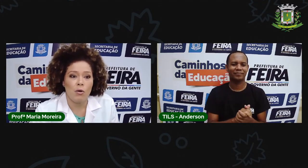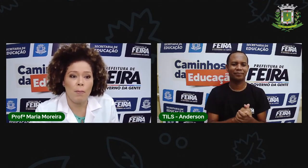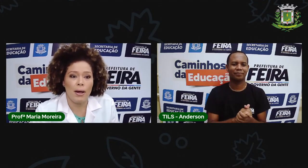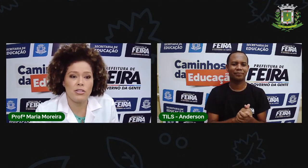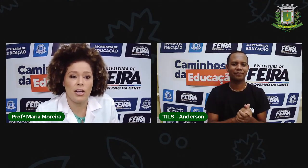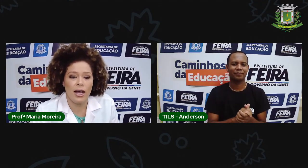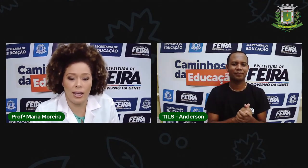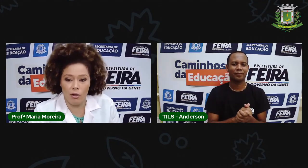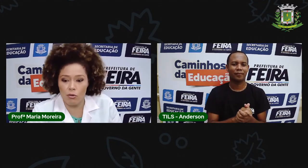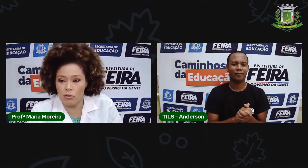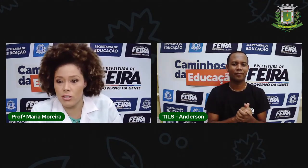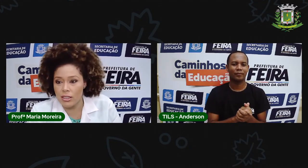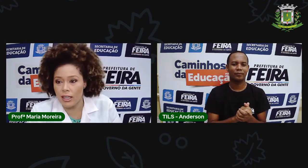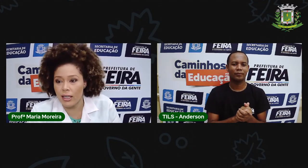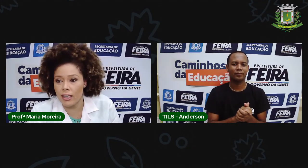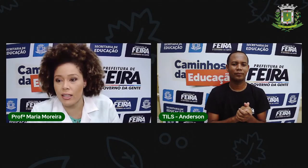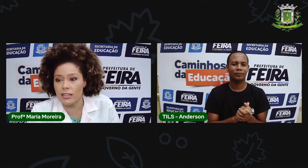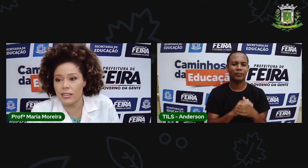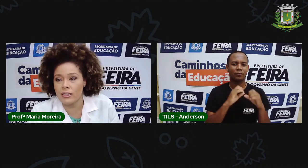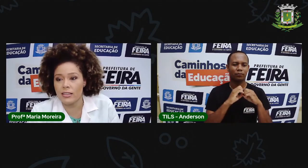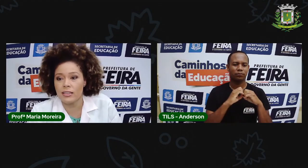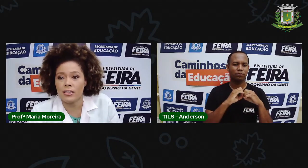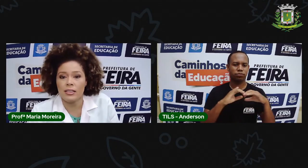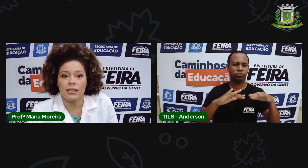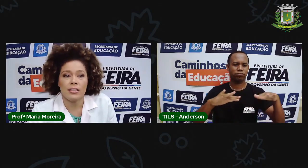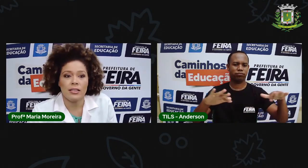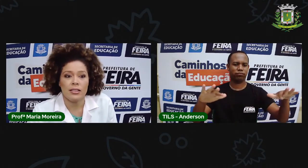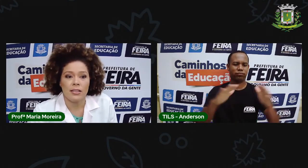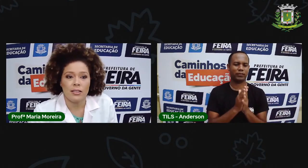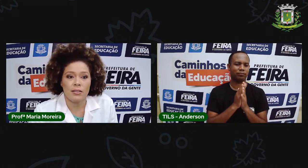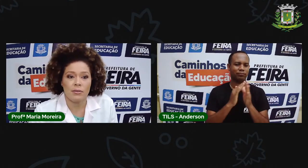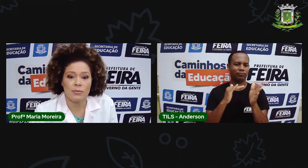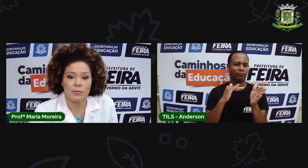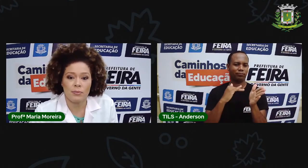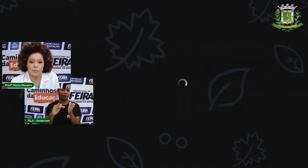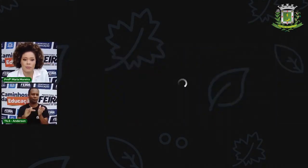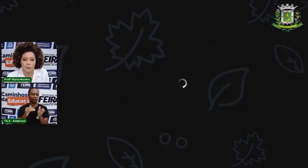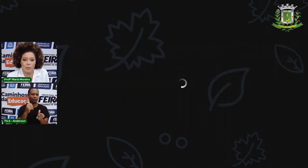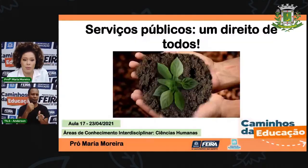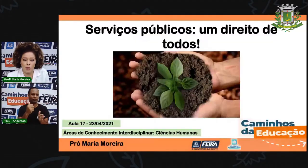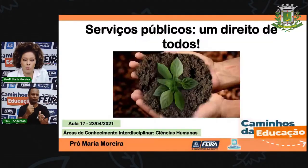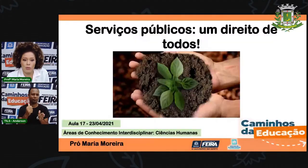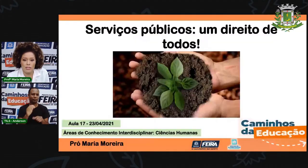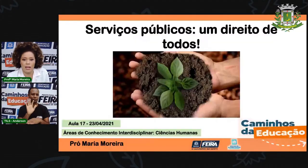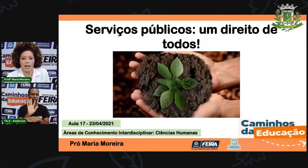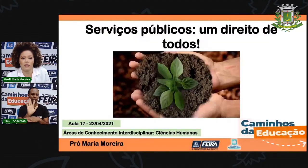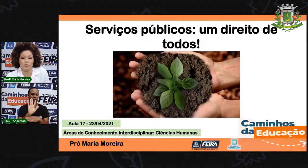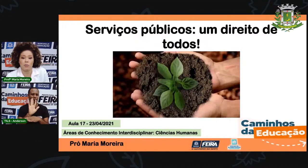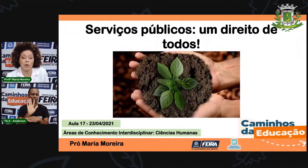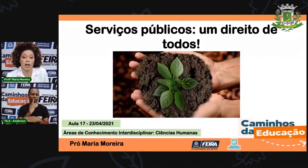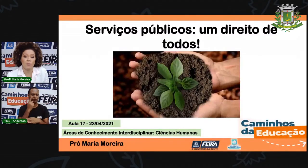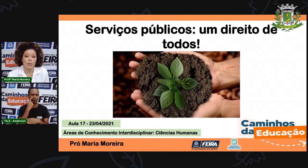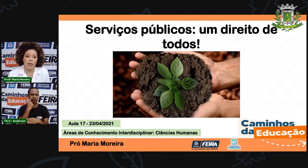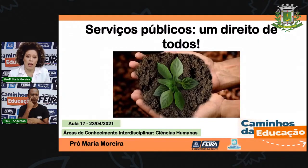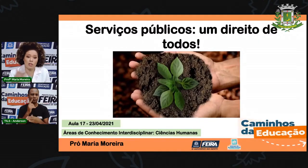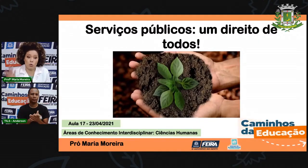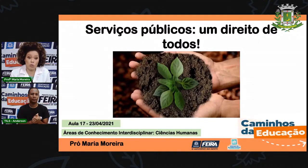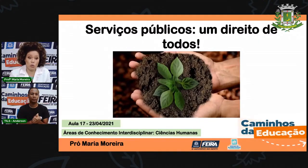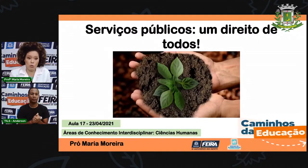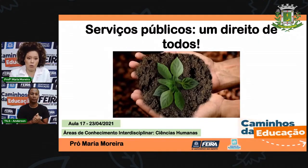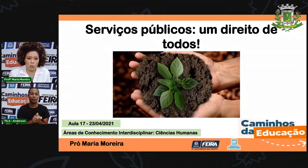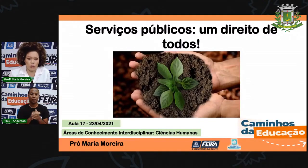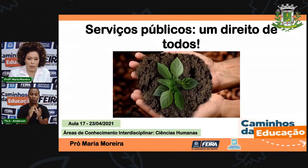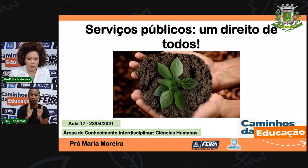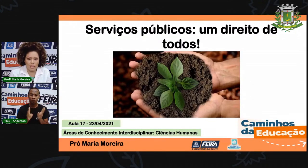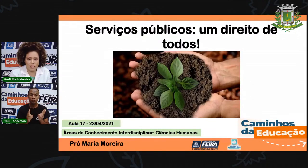Vou compartilhar aqui com vocês o slide. Vamos lá. A gente